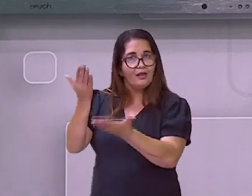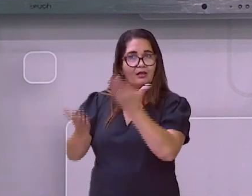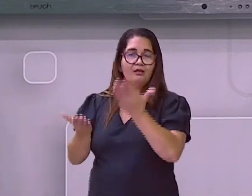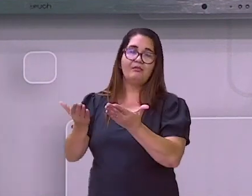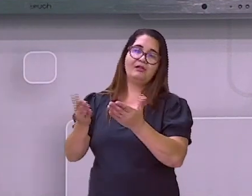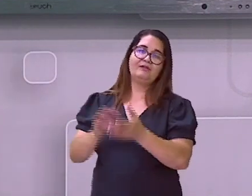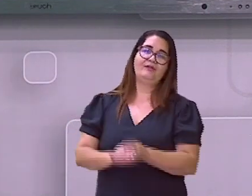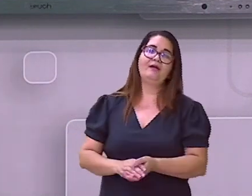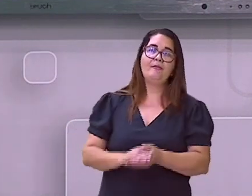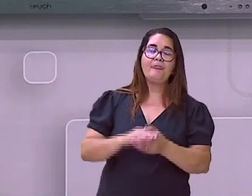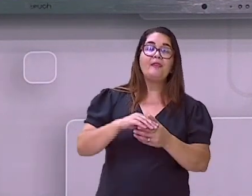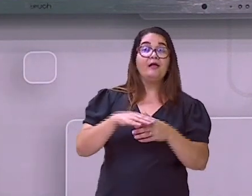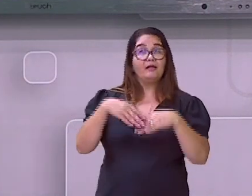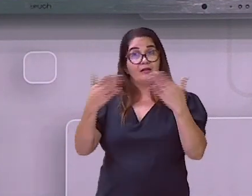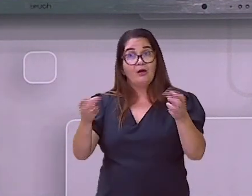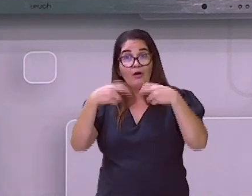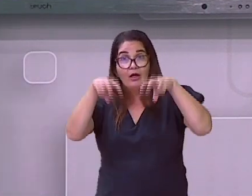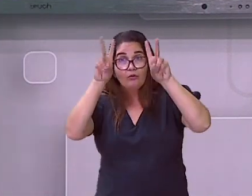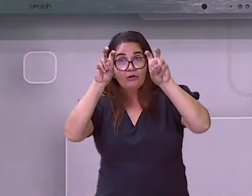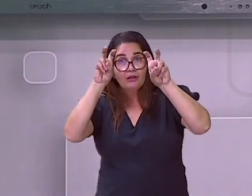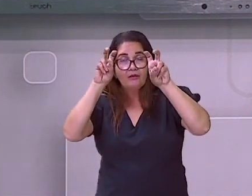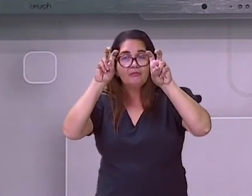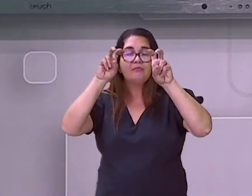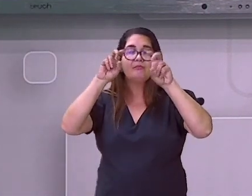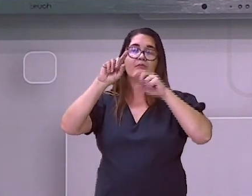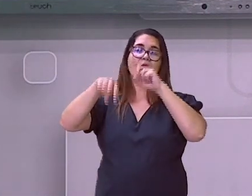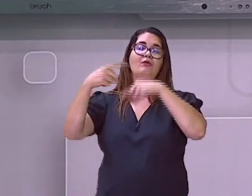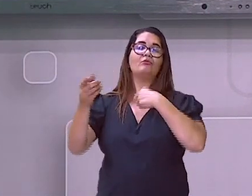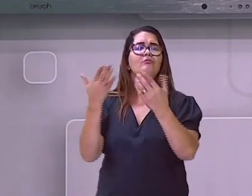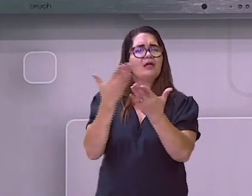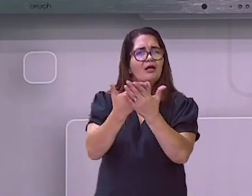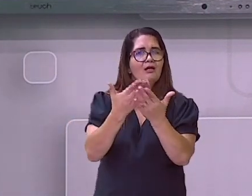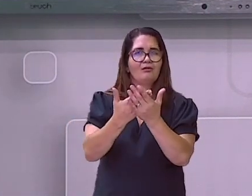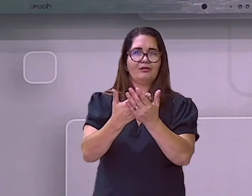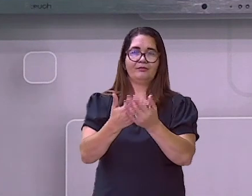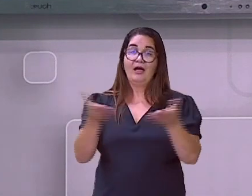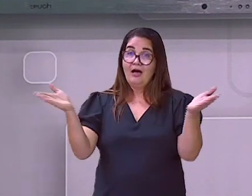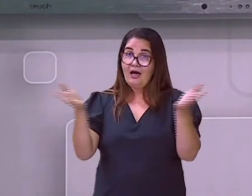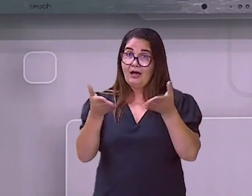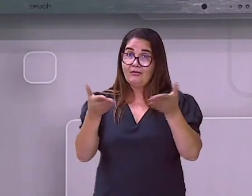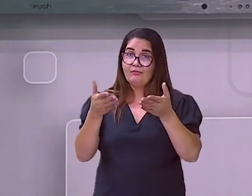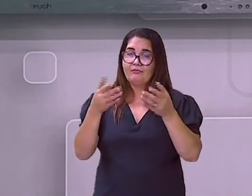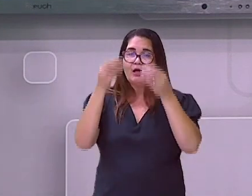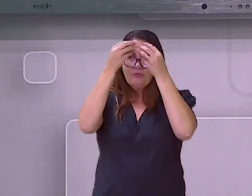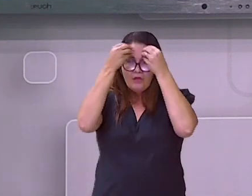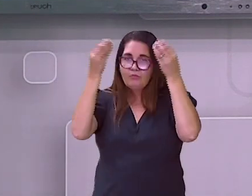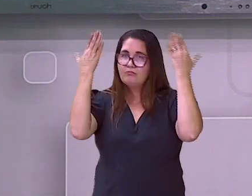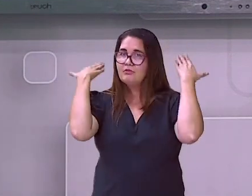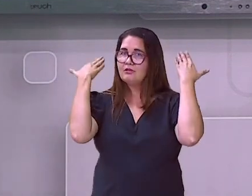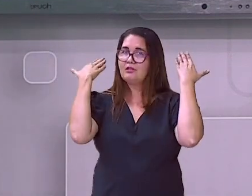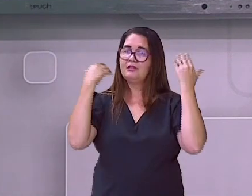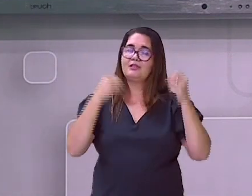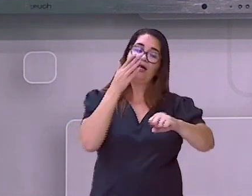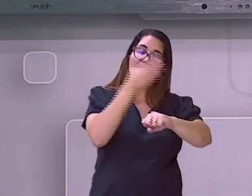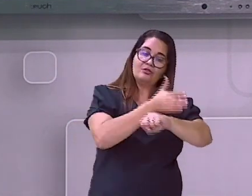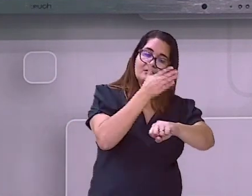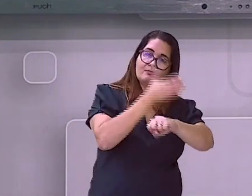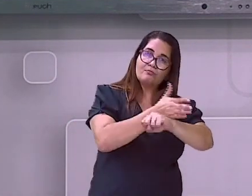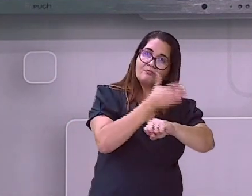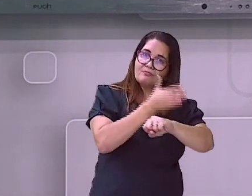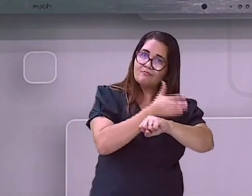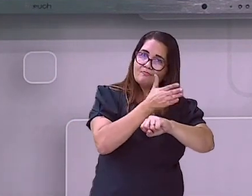discute na próxima aula. Tranquilo, pessoal? Não esqueça de acessar a